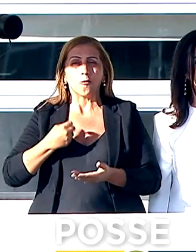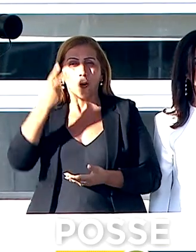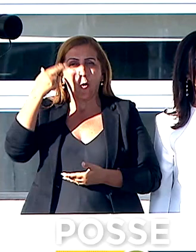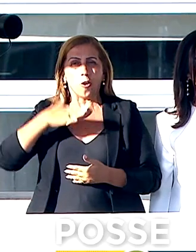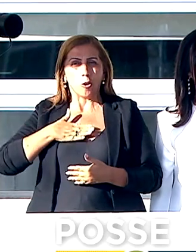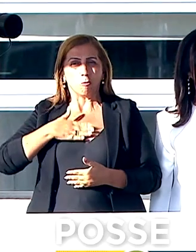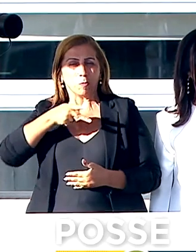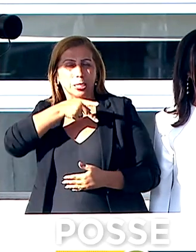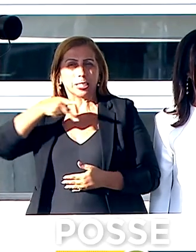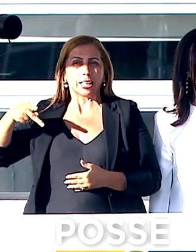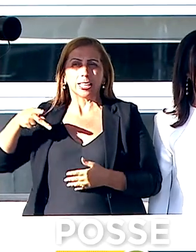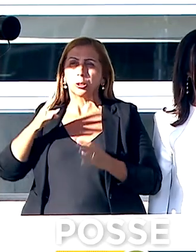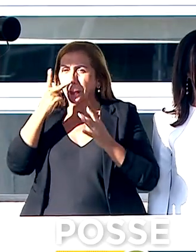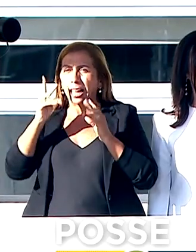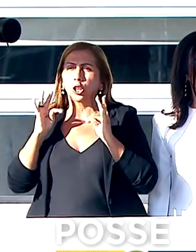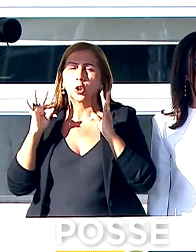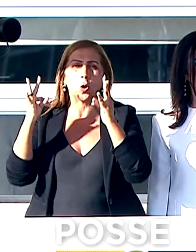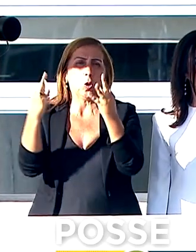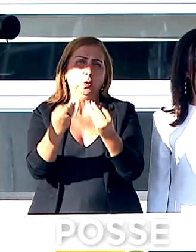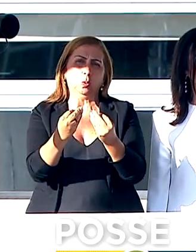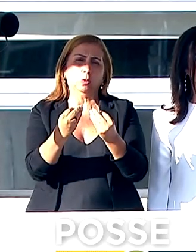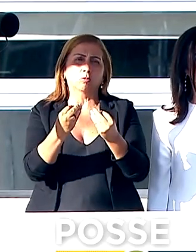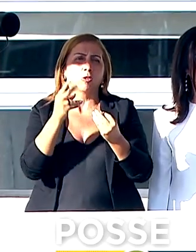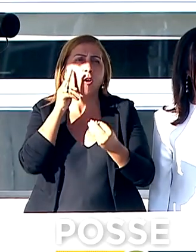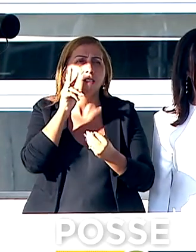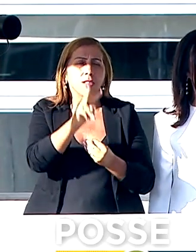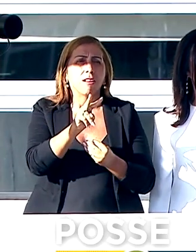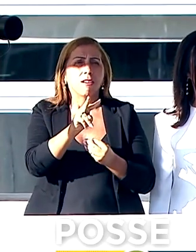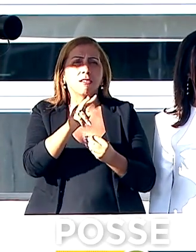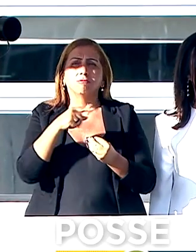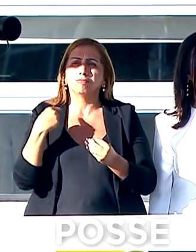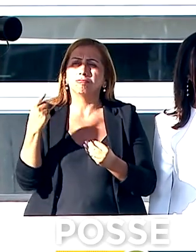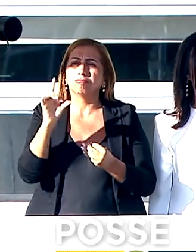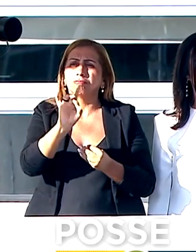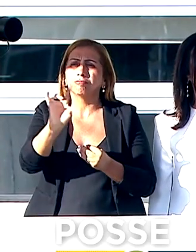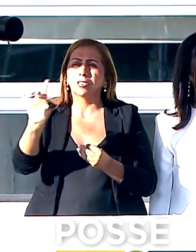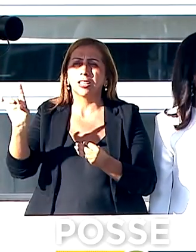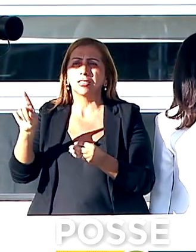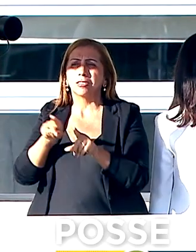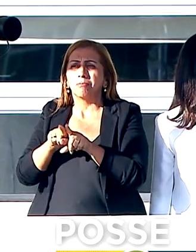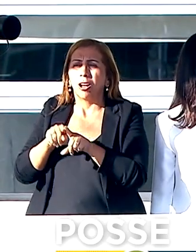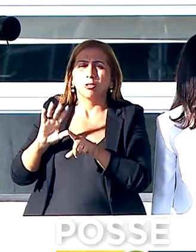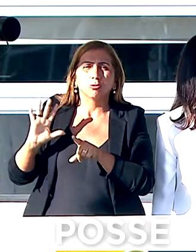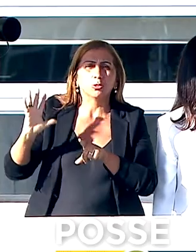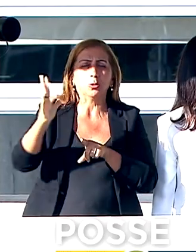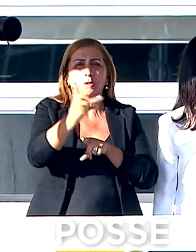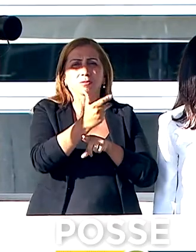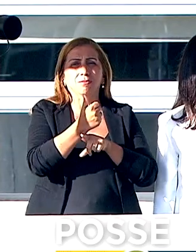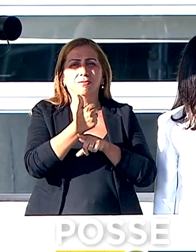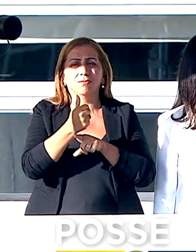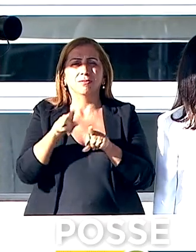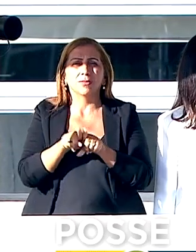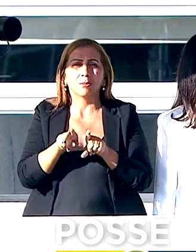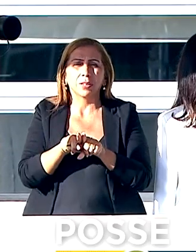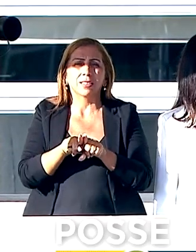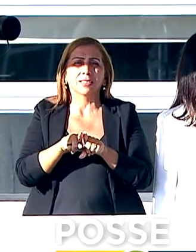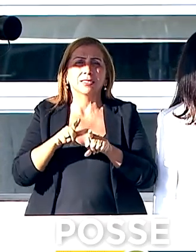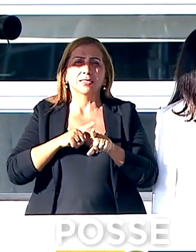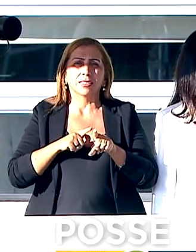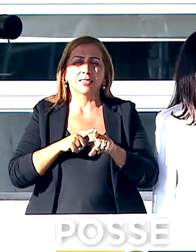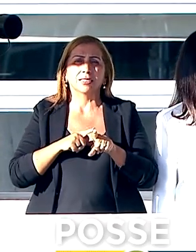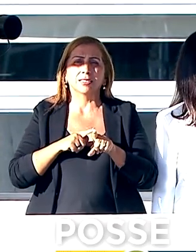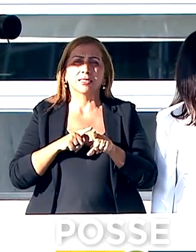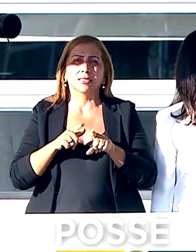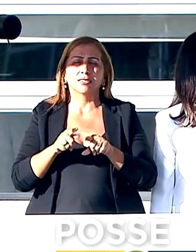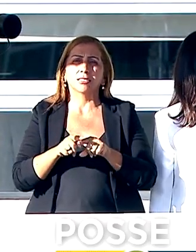para todos e todas, olhando para o nosso luminoso futuro em comum e não pelo retrovisor